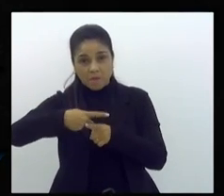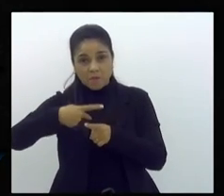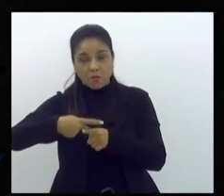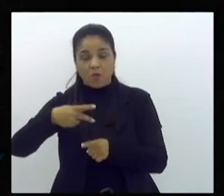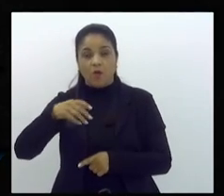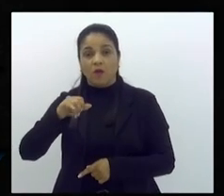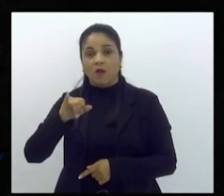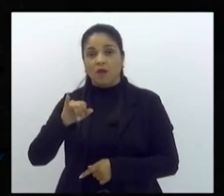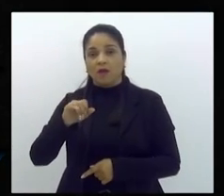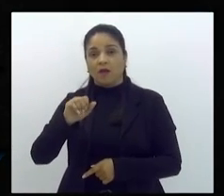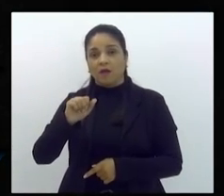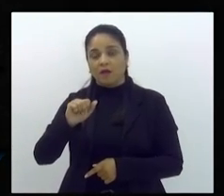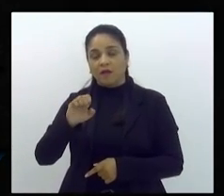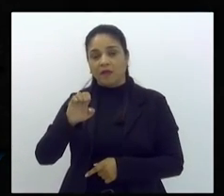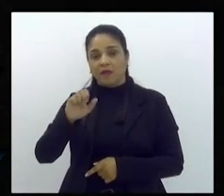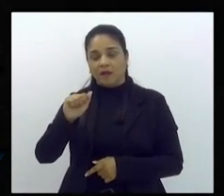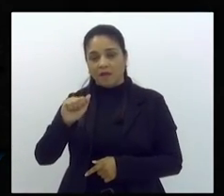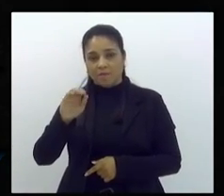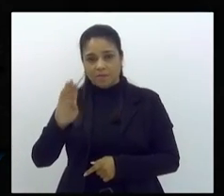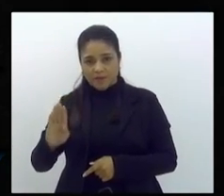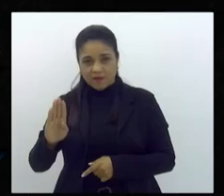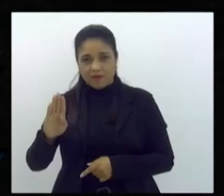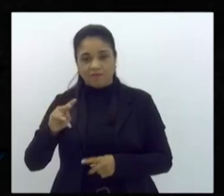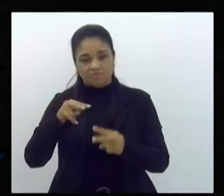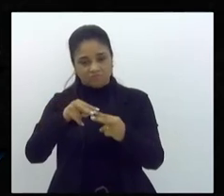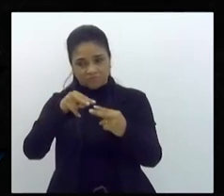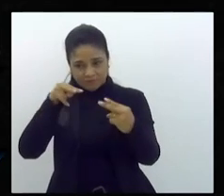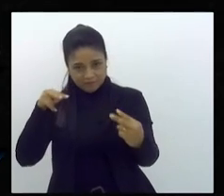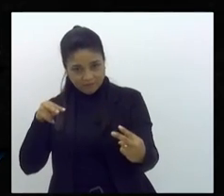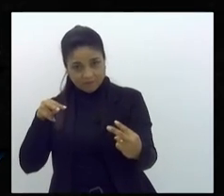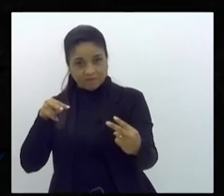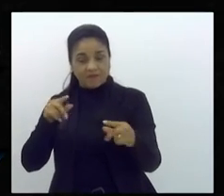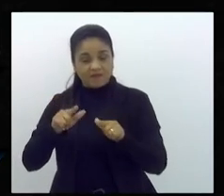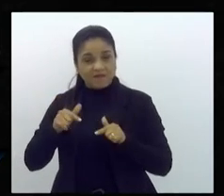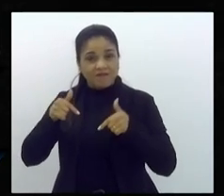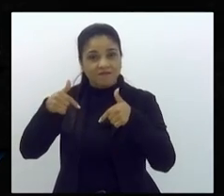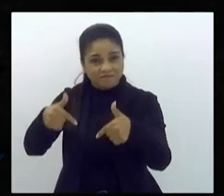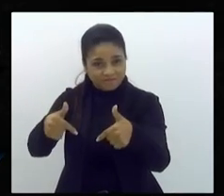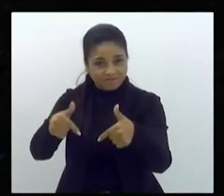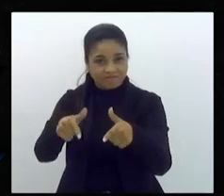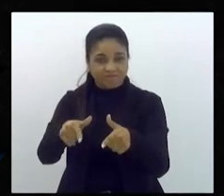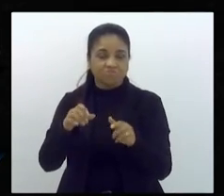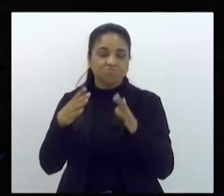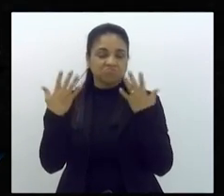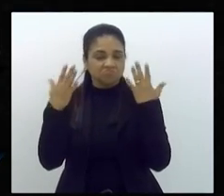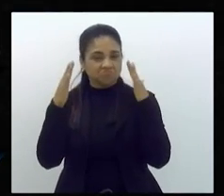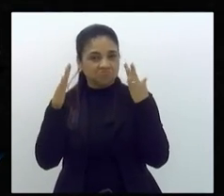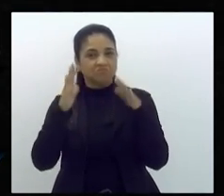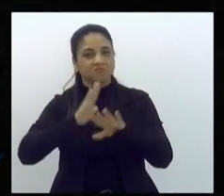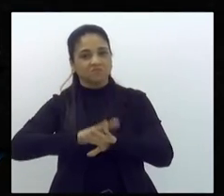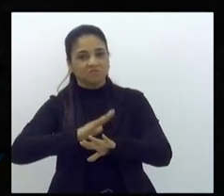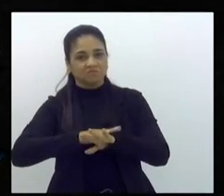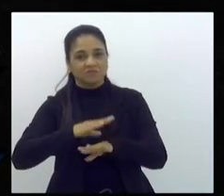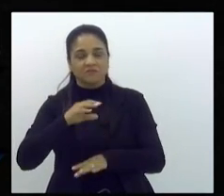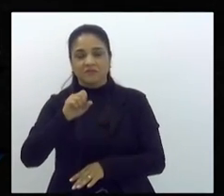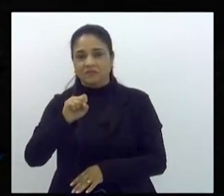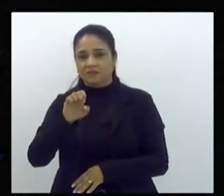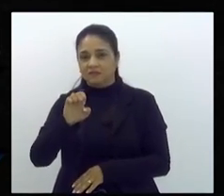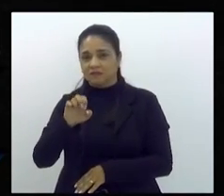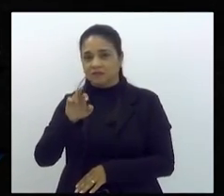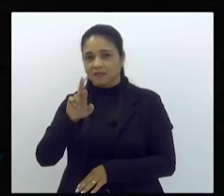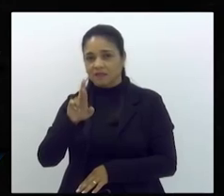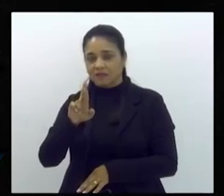AB em Ação então por isso eu gostaria de aproveitar esse momento e parabenizar a comunidade Cederj